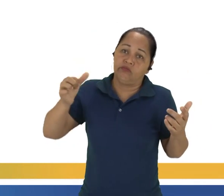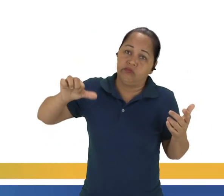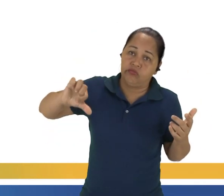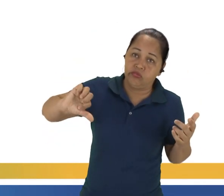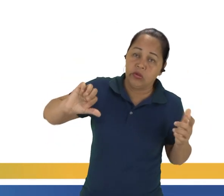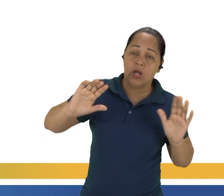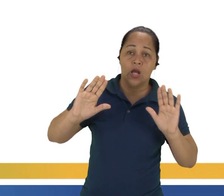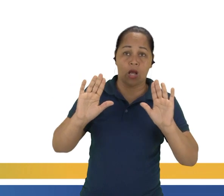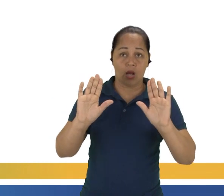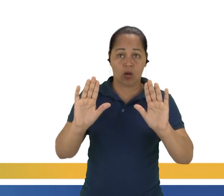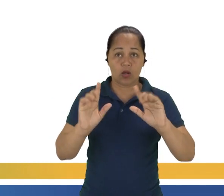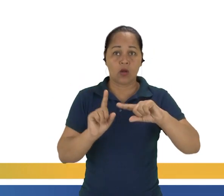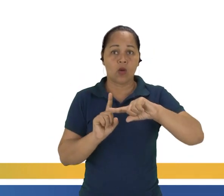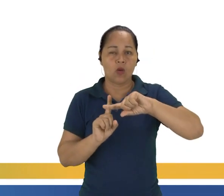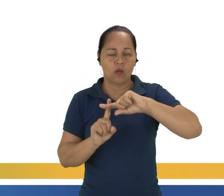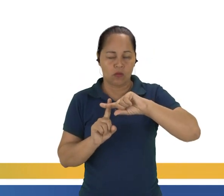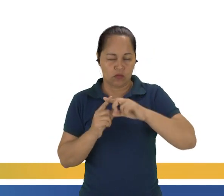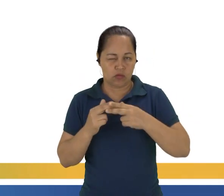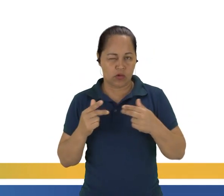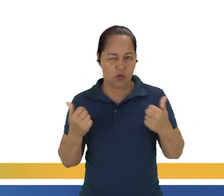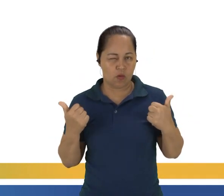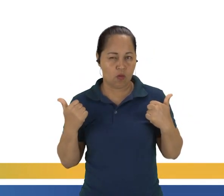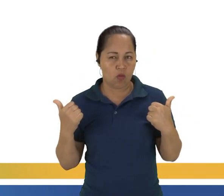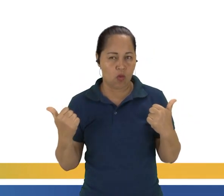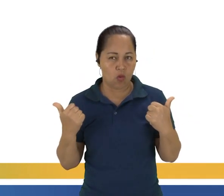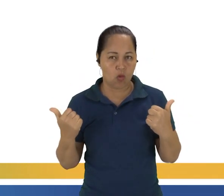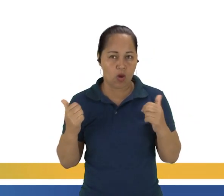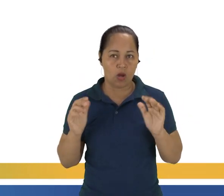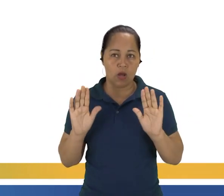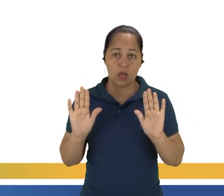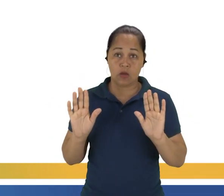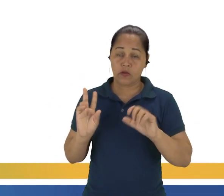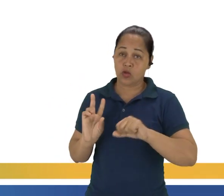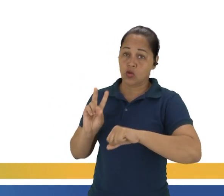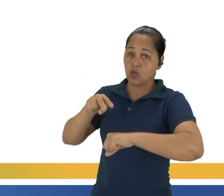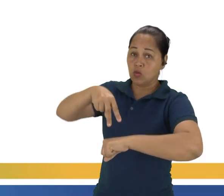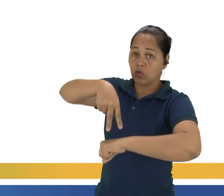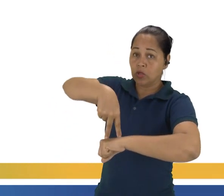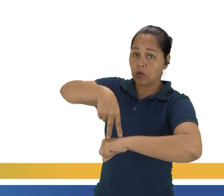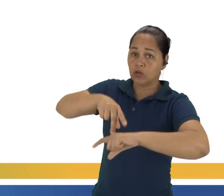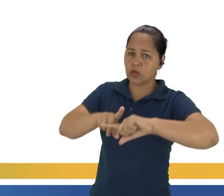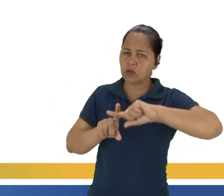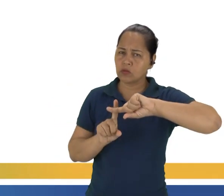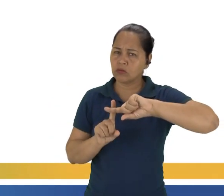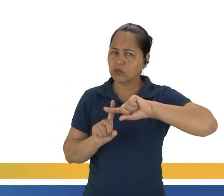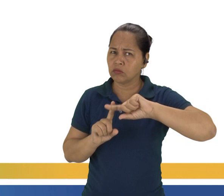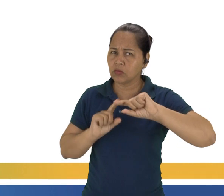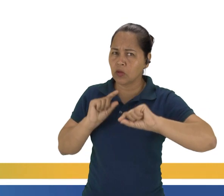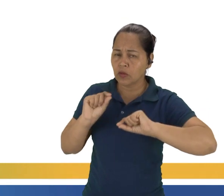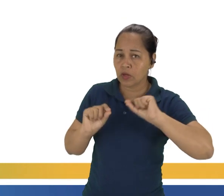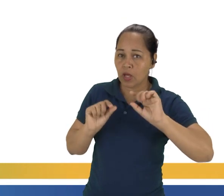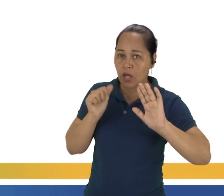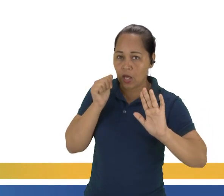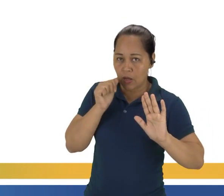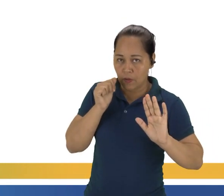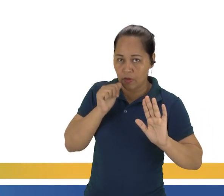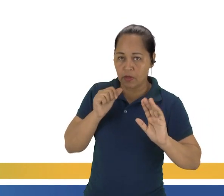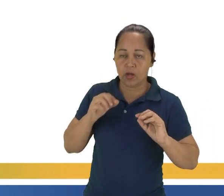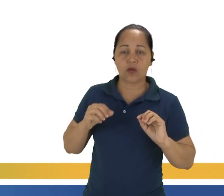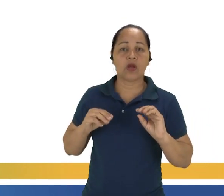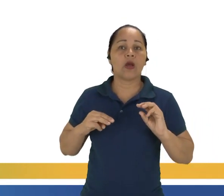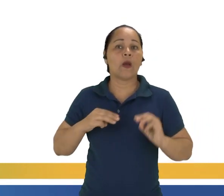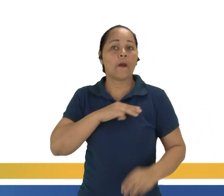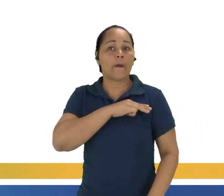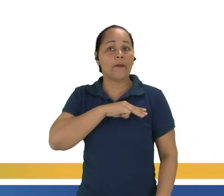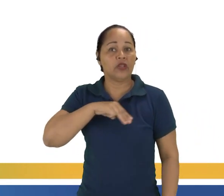vamos para um caso positivo gente ó eu chamo de protagonismo positivo a primeira-ministra da